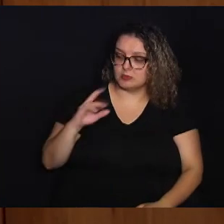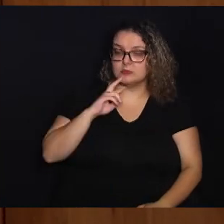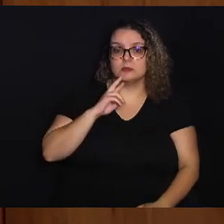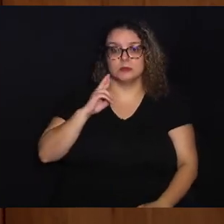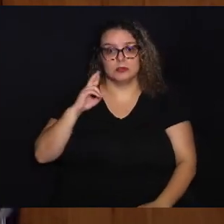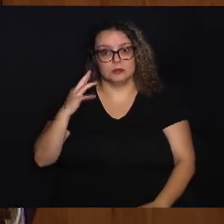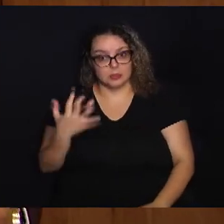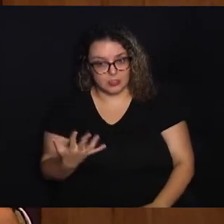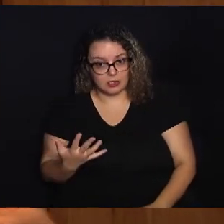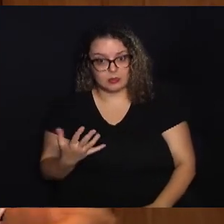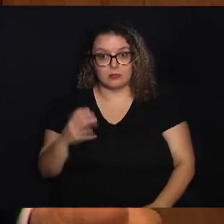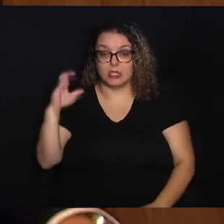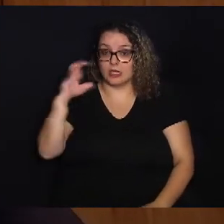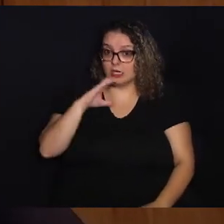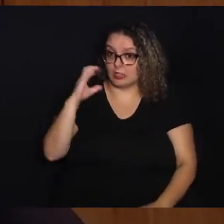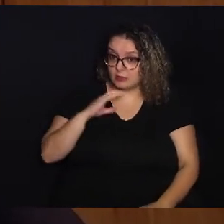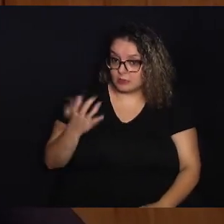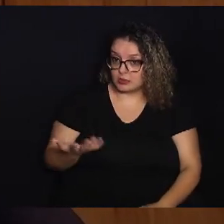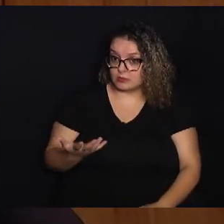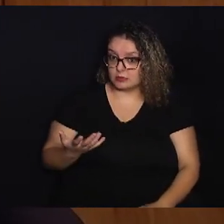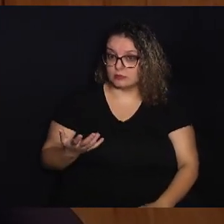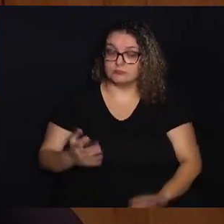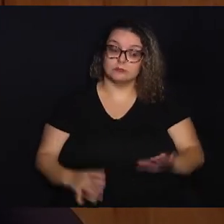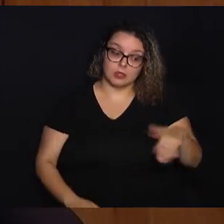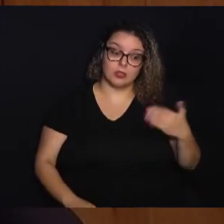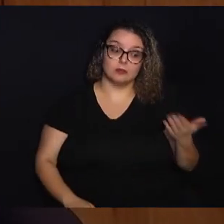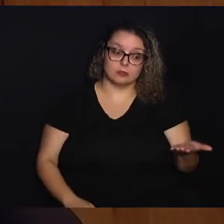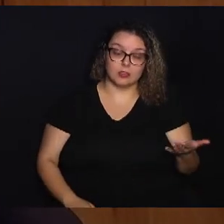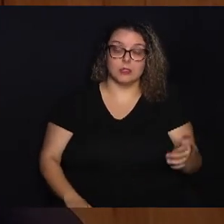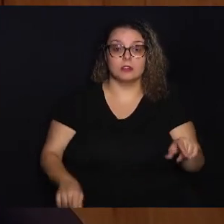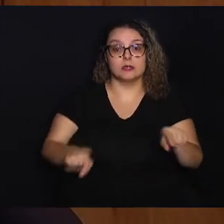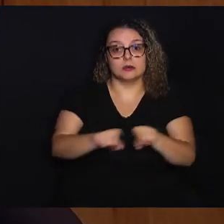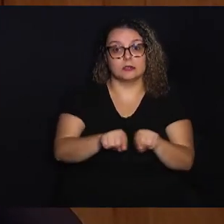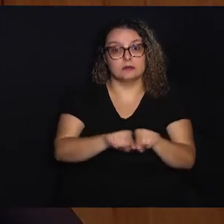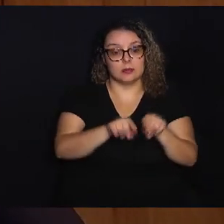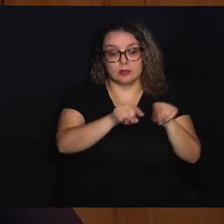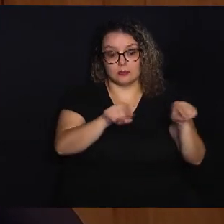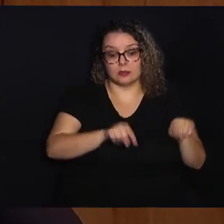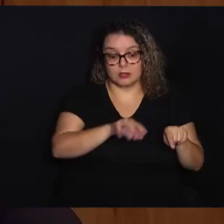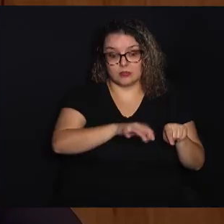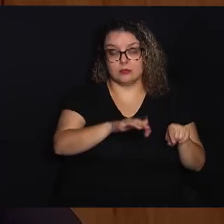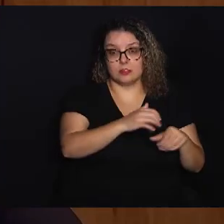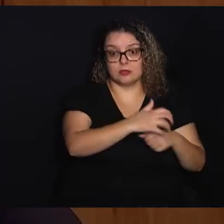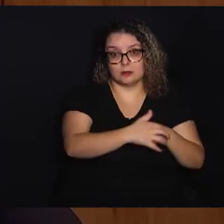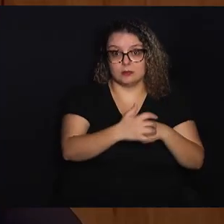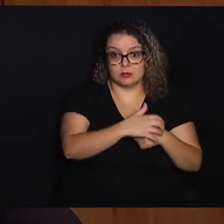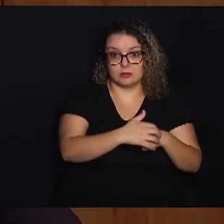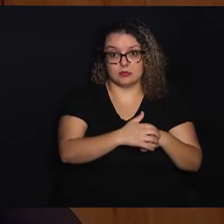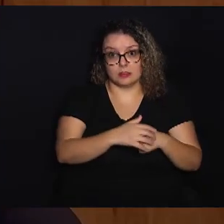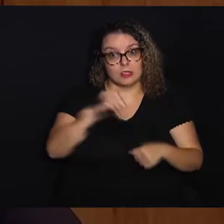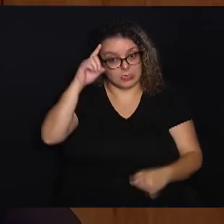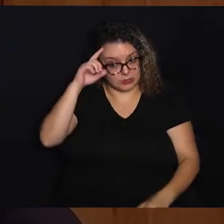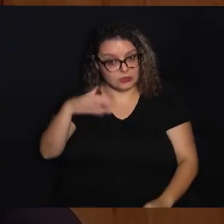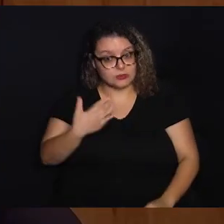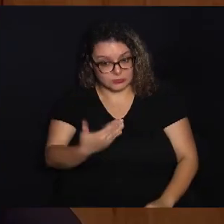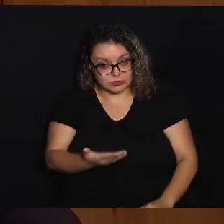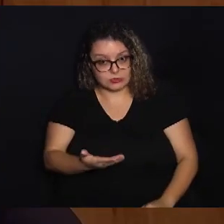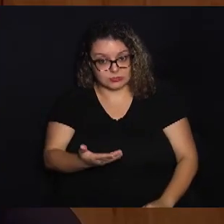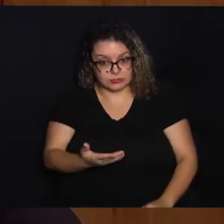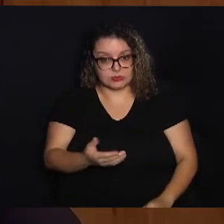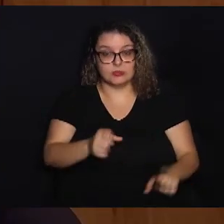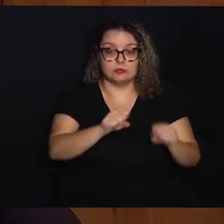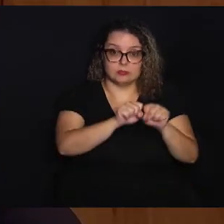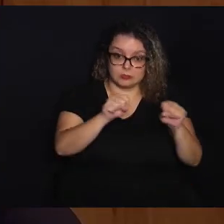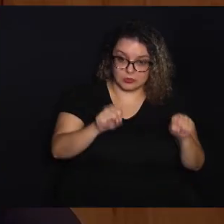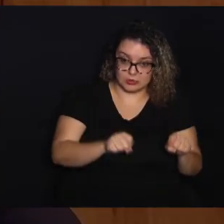resultados mais rapidamente, por outro lado, nós também, com as urnas eletrônicas, cada dia tendo sido seu sistema